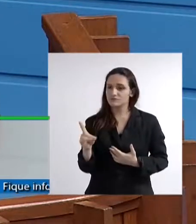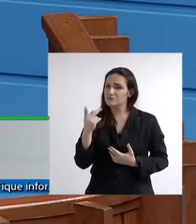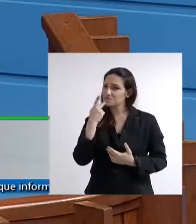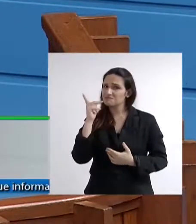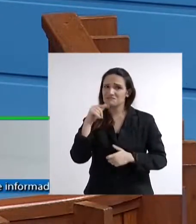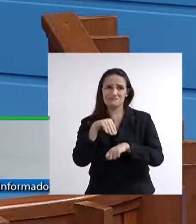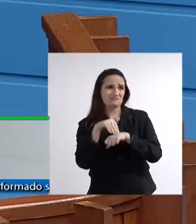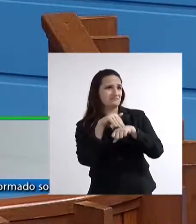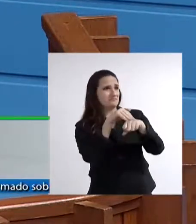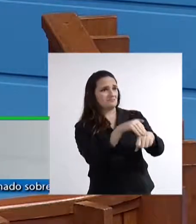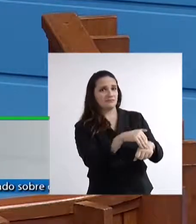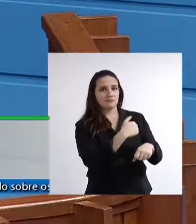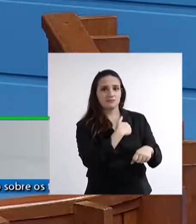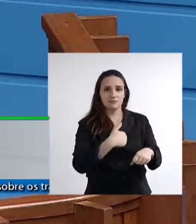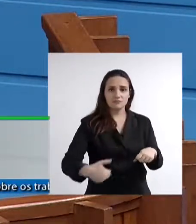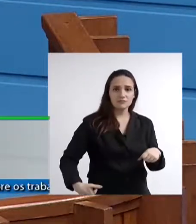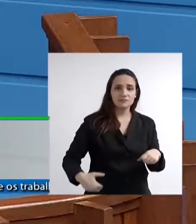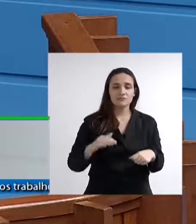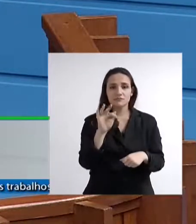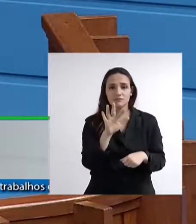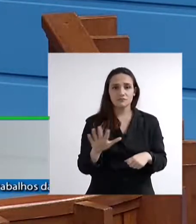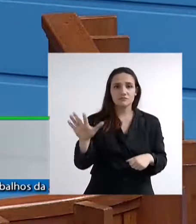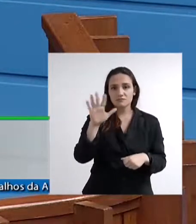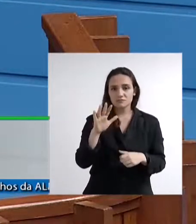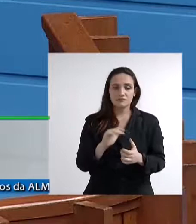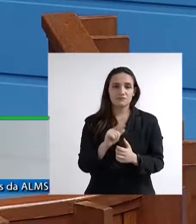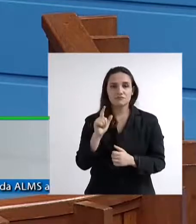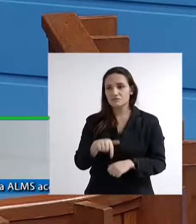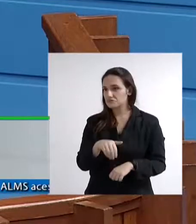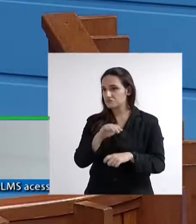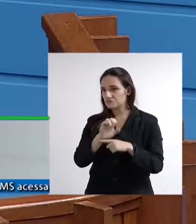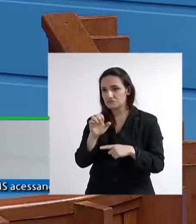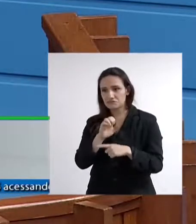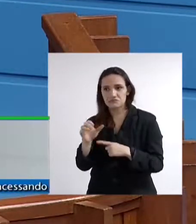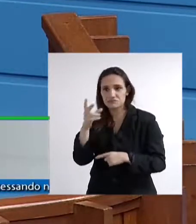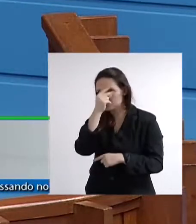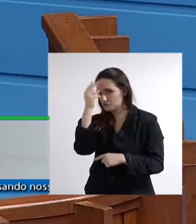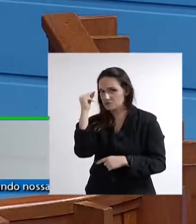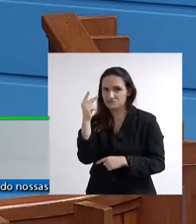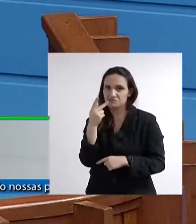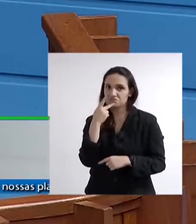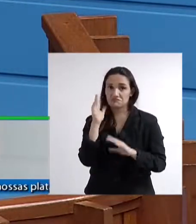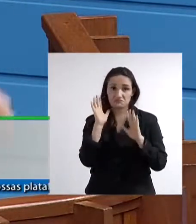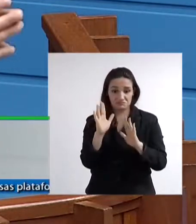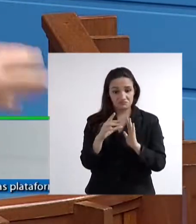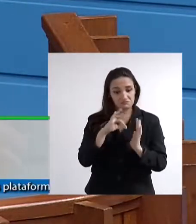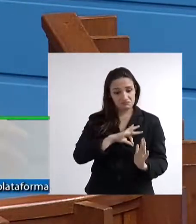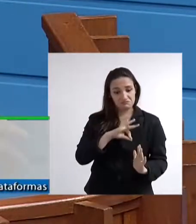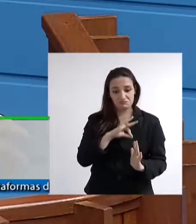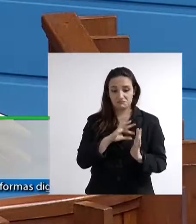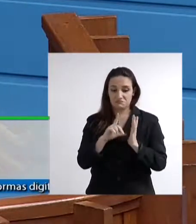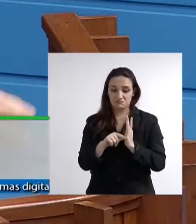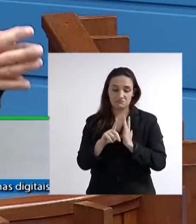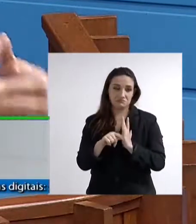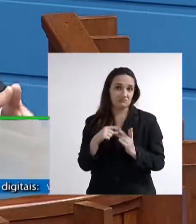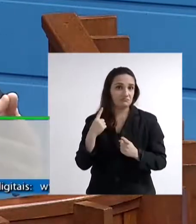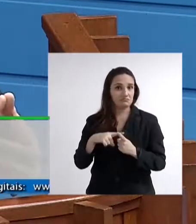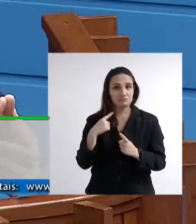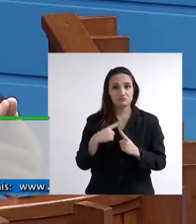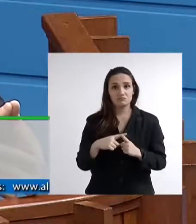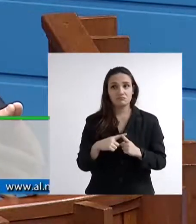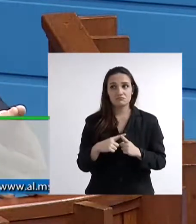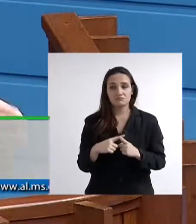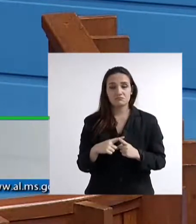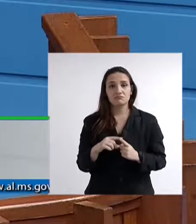a responsabilidade para o poder público, dizendo que os salários estão atrasados